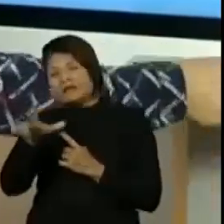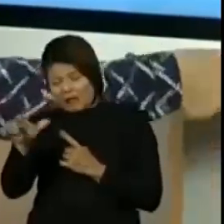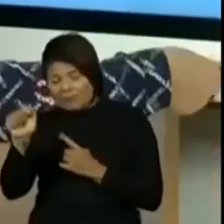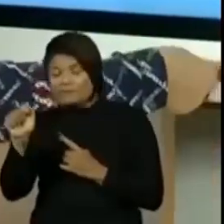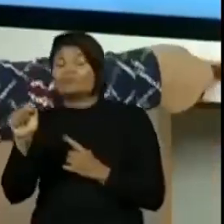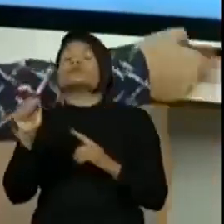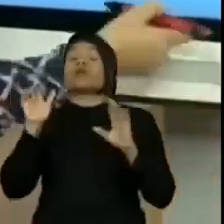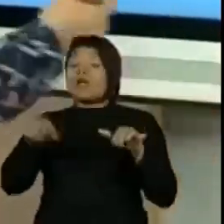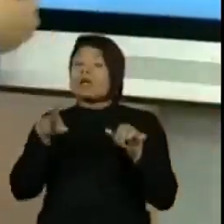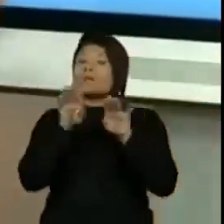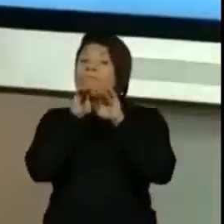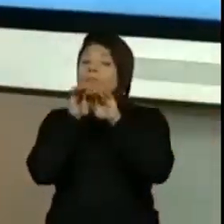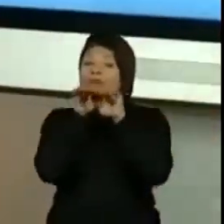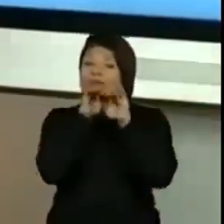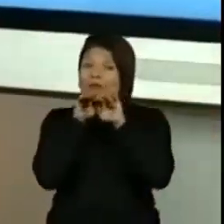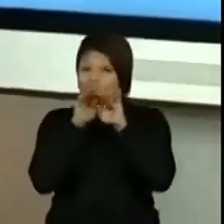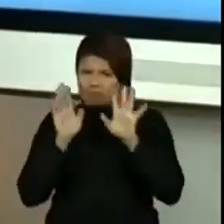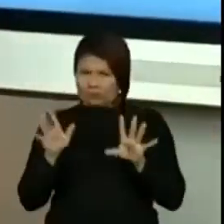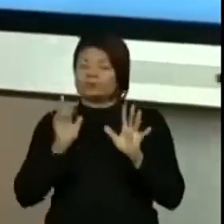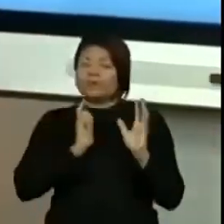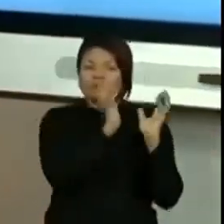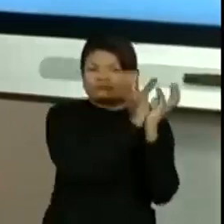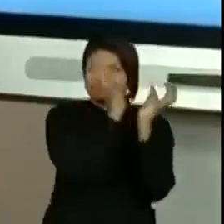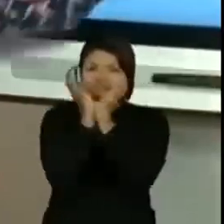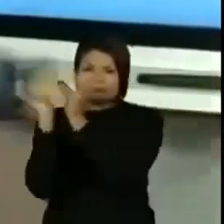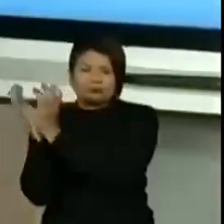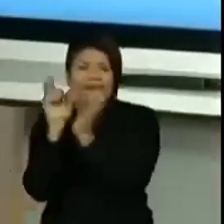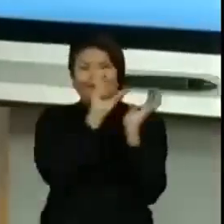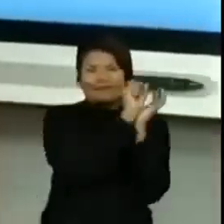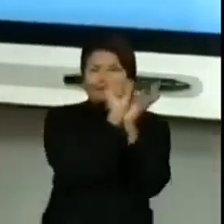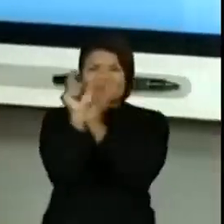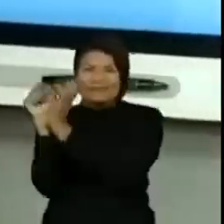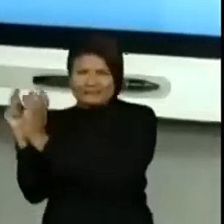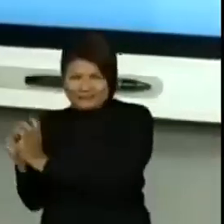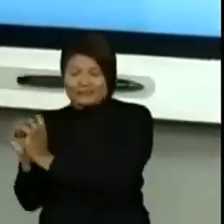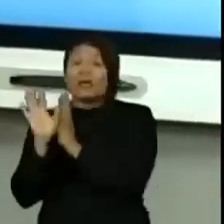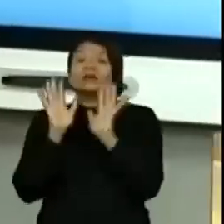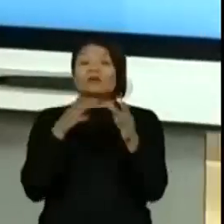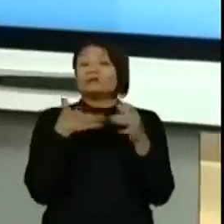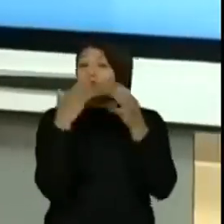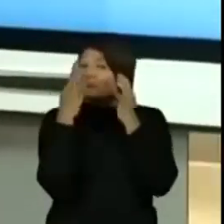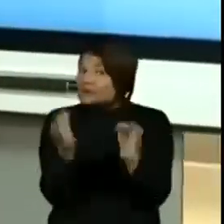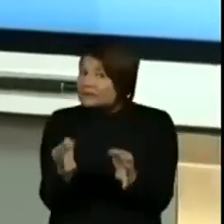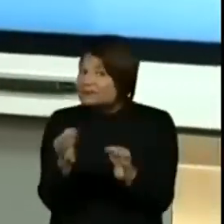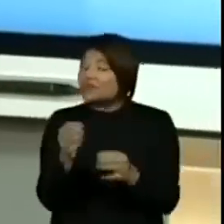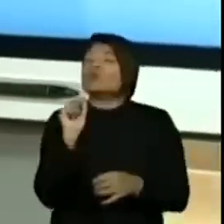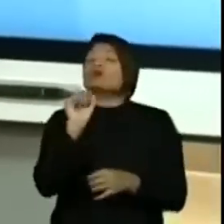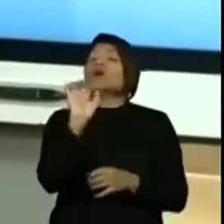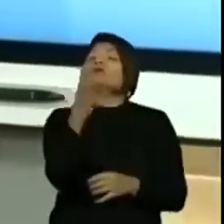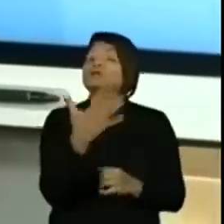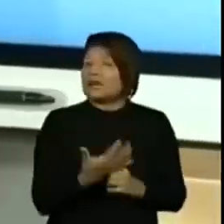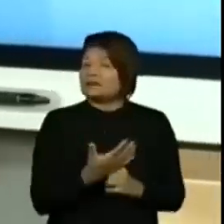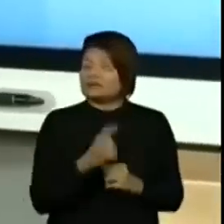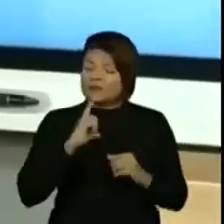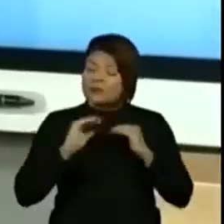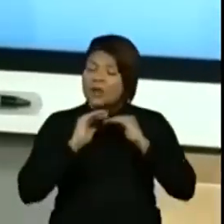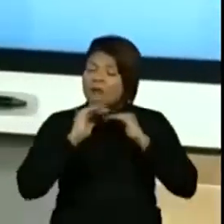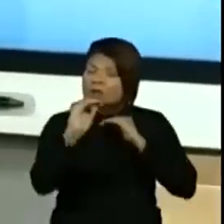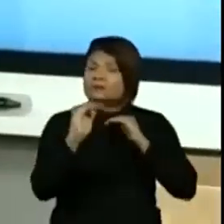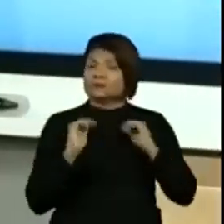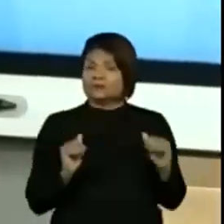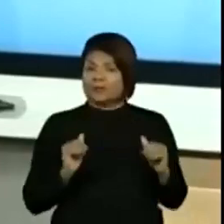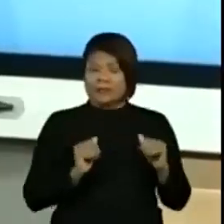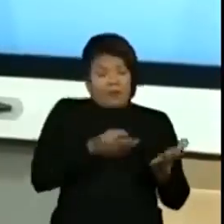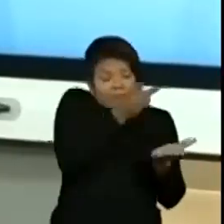reparem aqui, eu vou usar vermelha mesmo. Reparem aqui, vai acontecer o quê? Uma regularidade vai